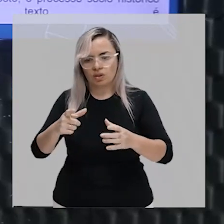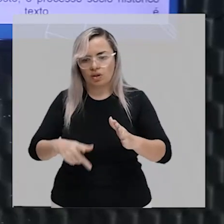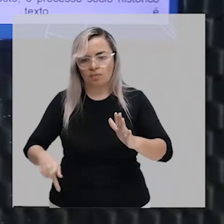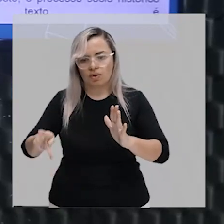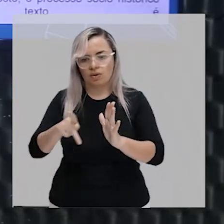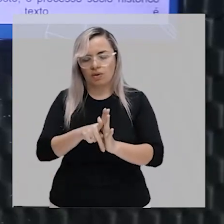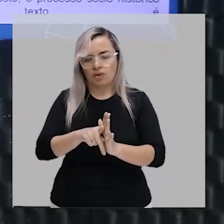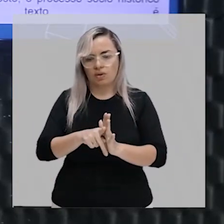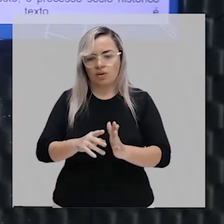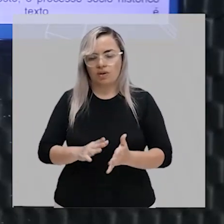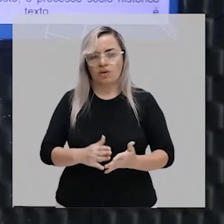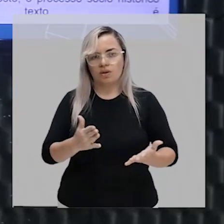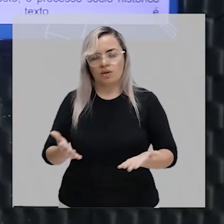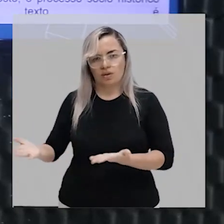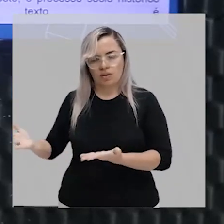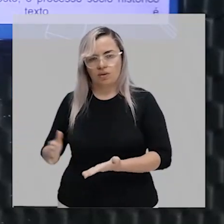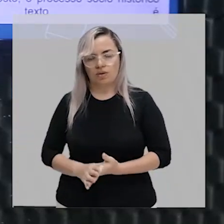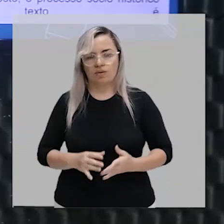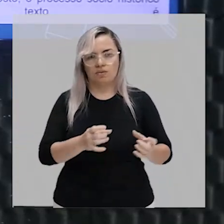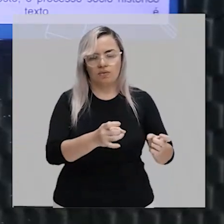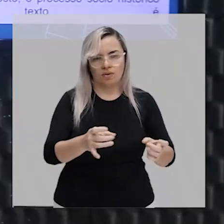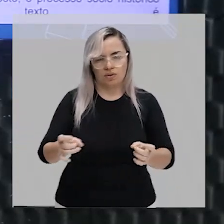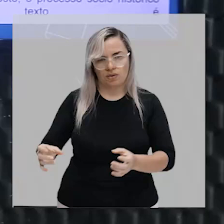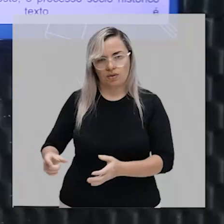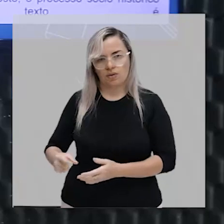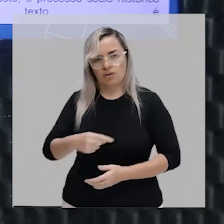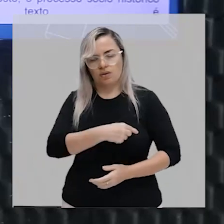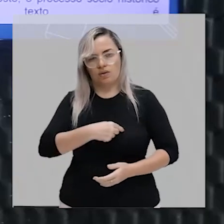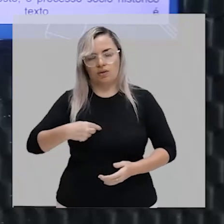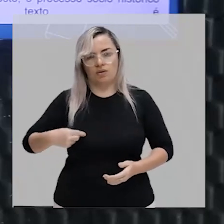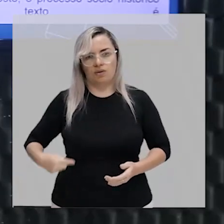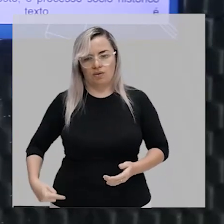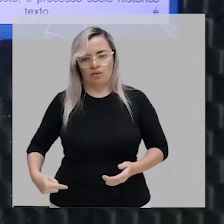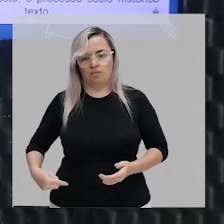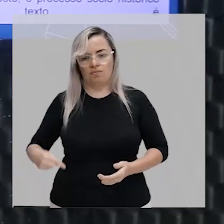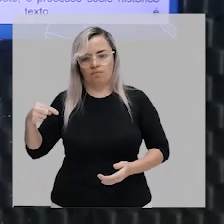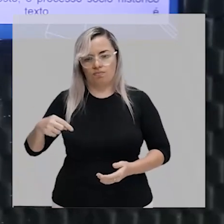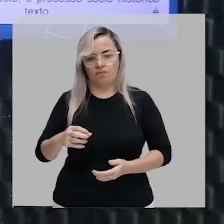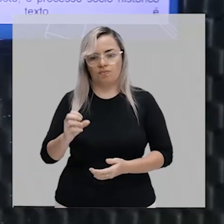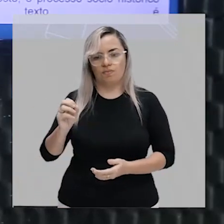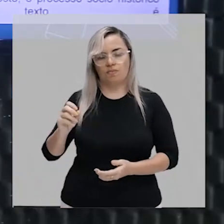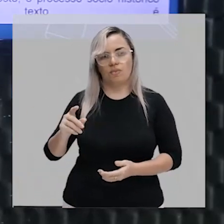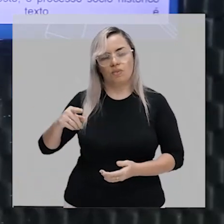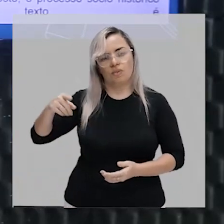aqueles mercadores locais estavam vendendo esse ópio, que na verdade era o ópio